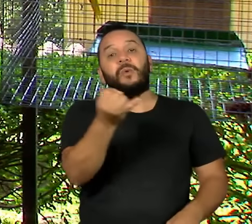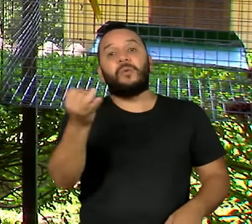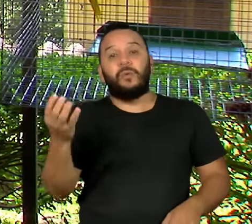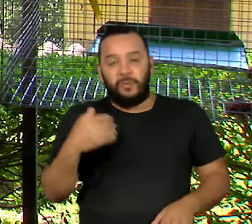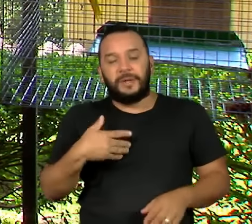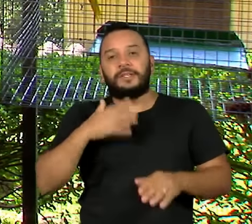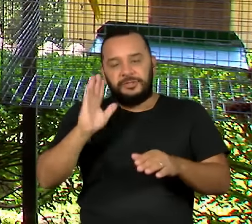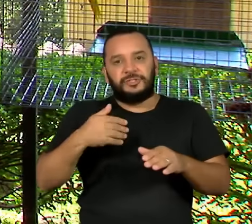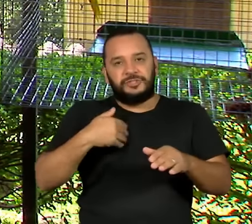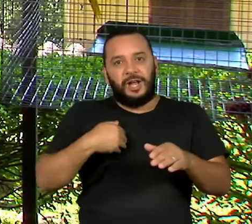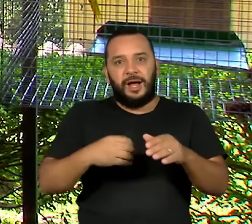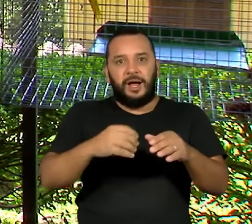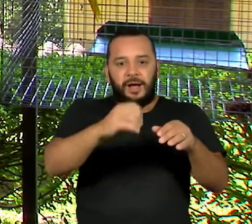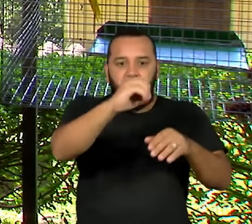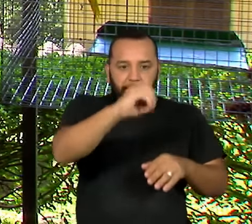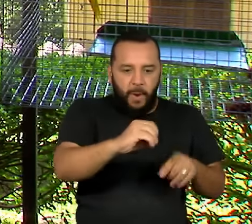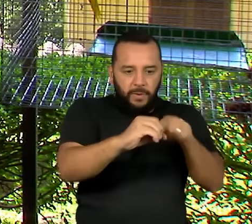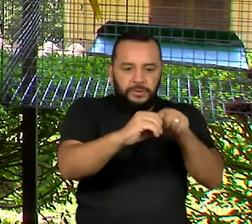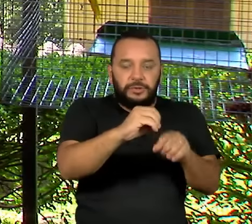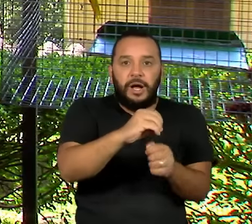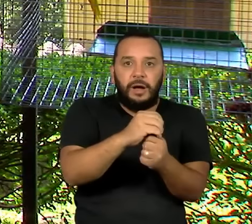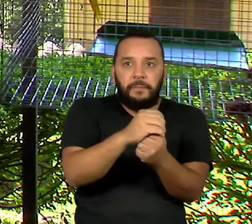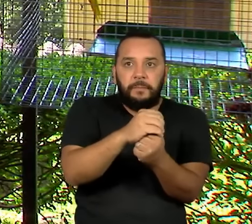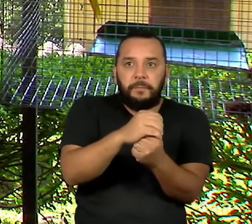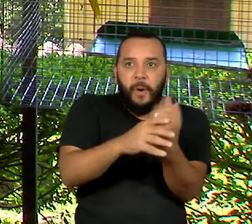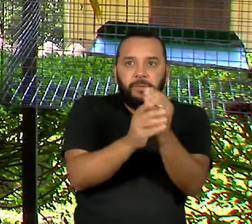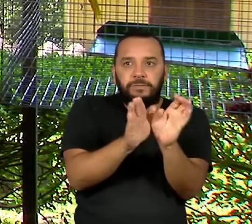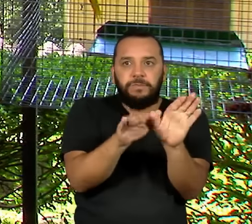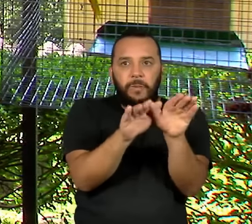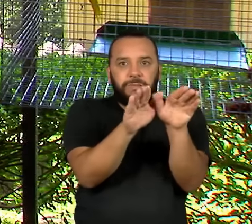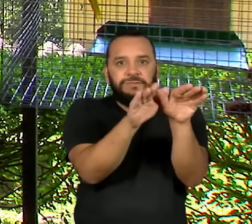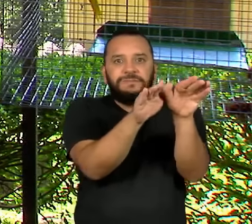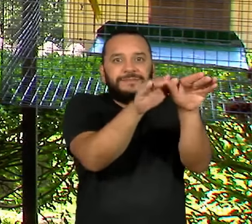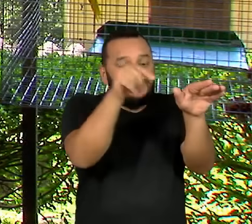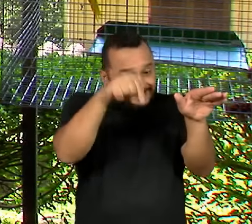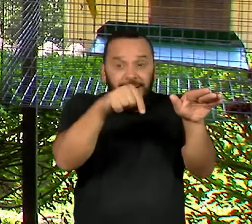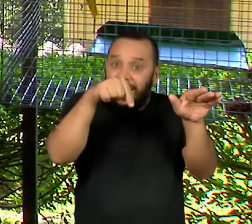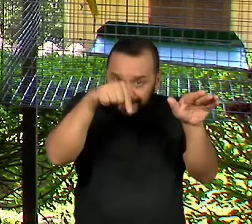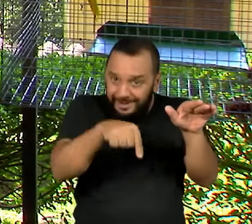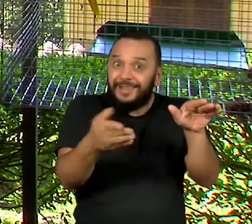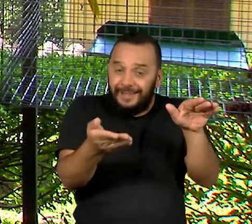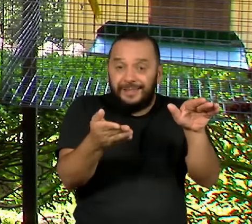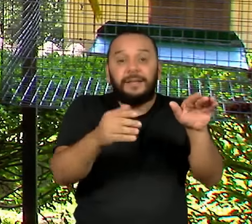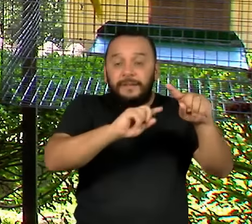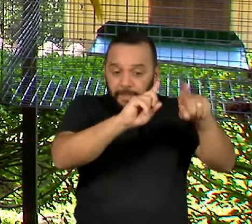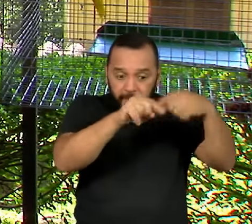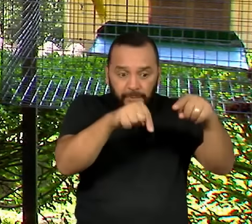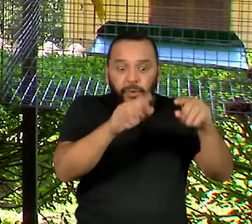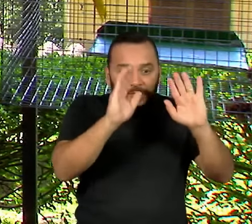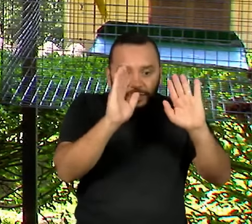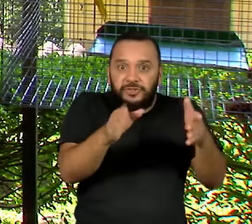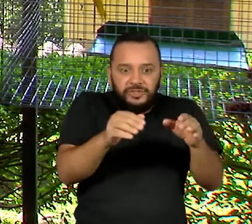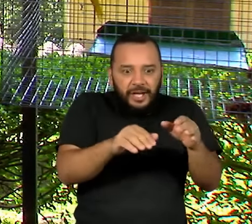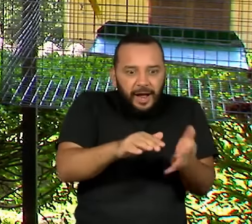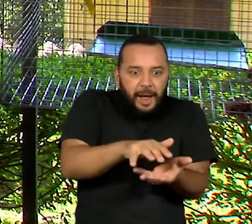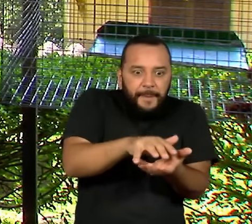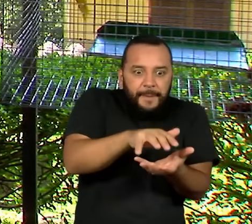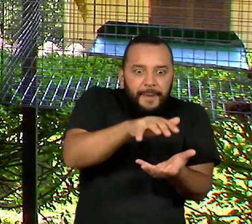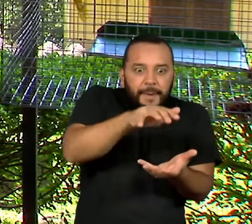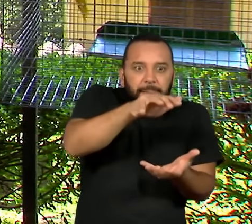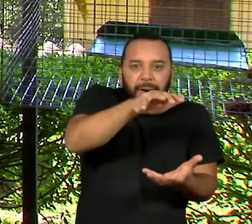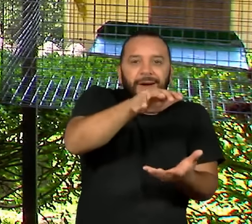considerado um sucesso. Quando estiverem prontas, seguirão para o Parque Estadual do Utinga, no Pará, onde poderão